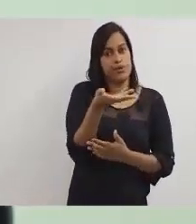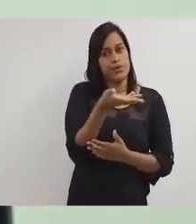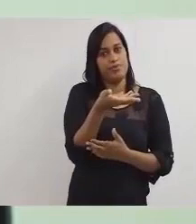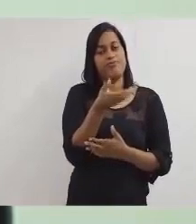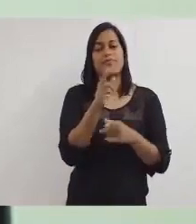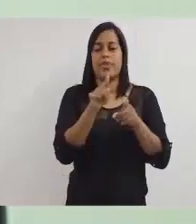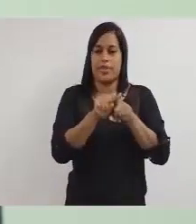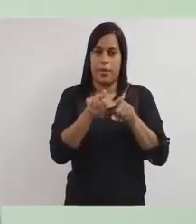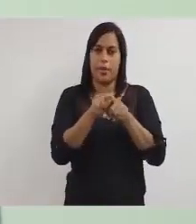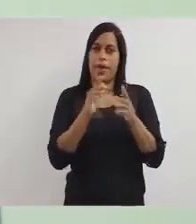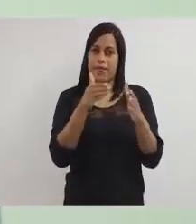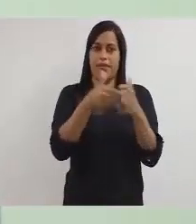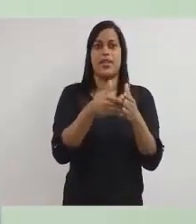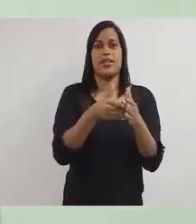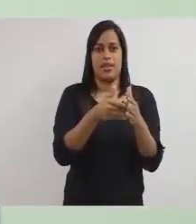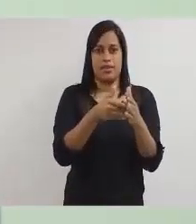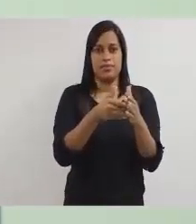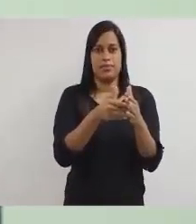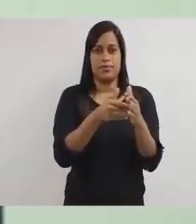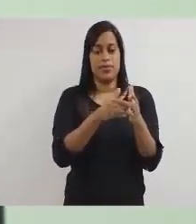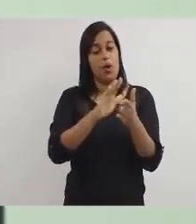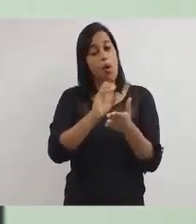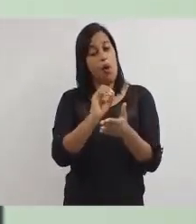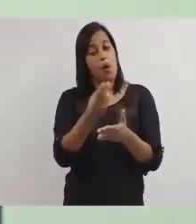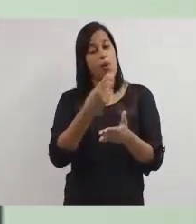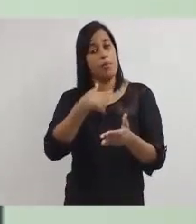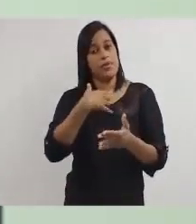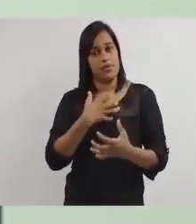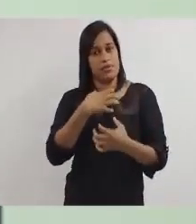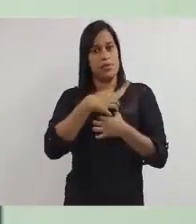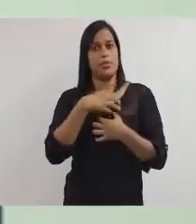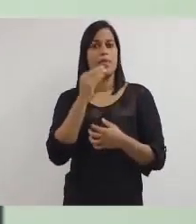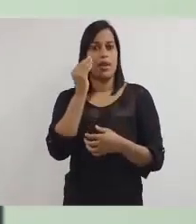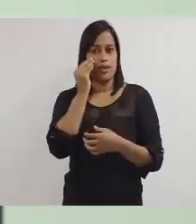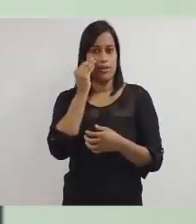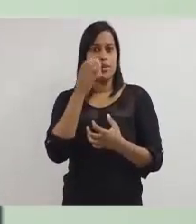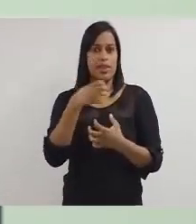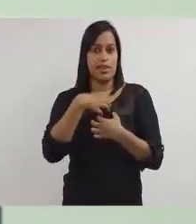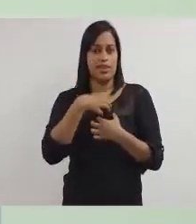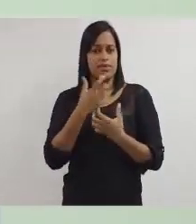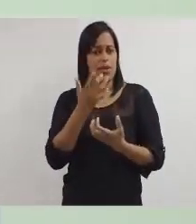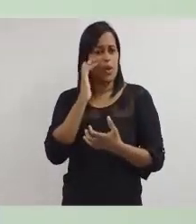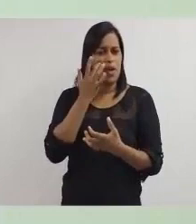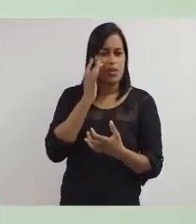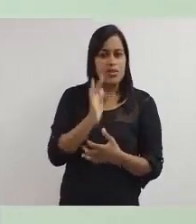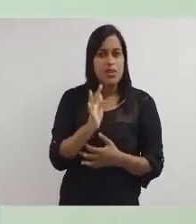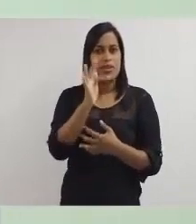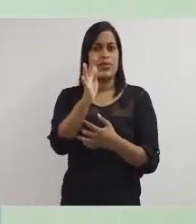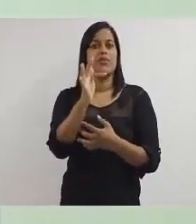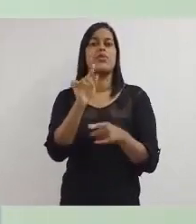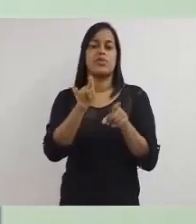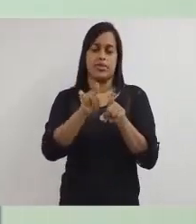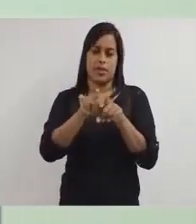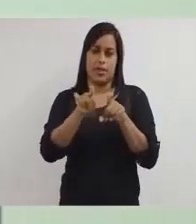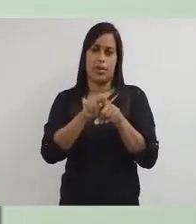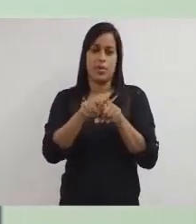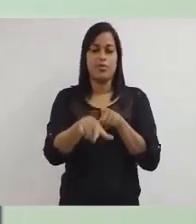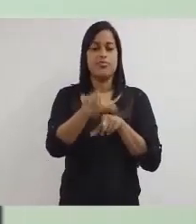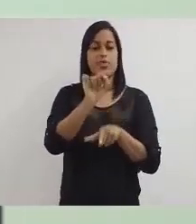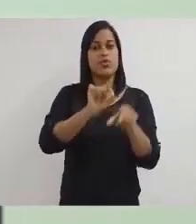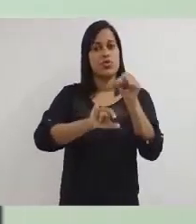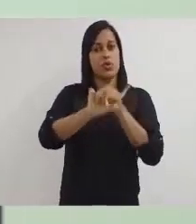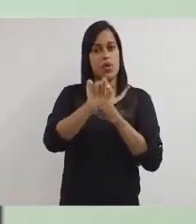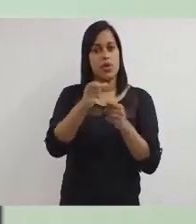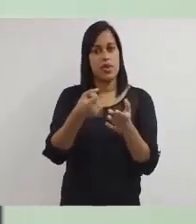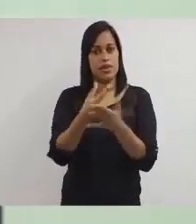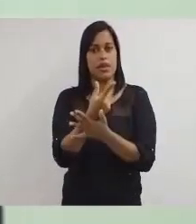demanda, ou as minhas expectativas. O que eu acho que vai acontecer no futuro afeta o meu padrão de